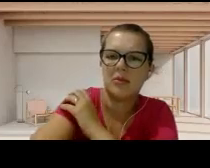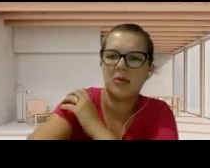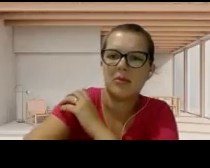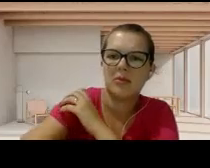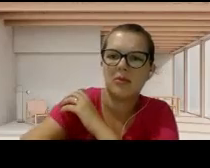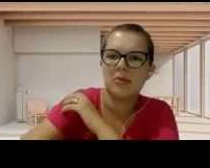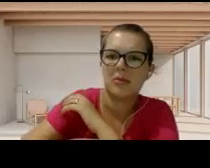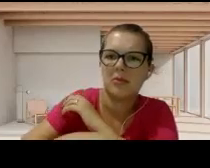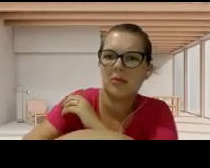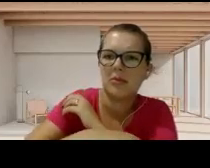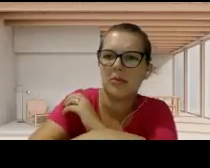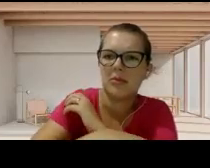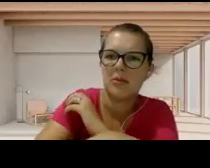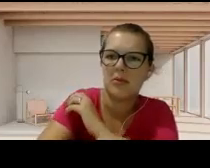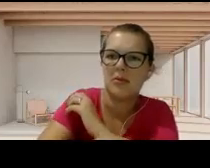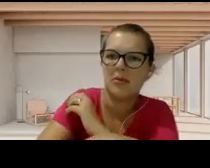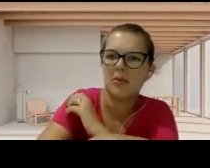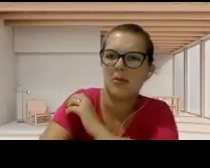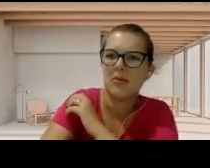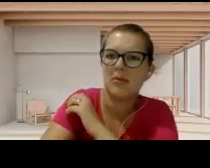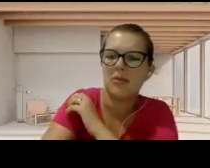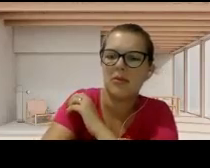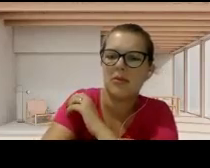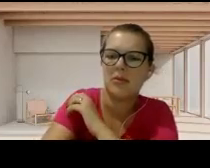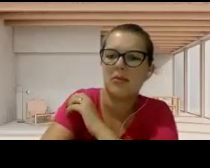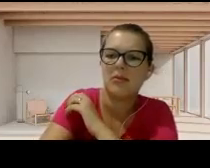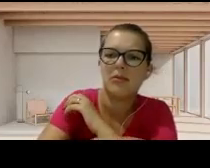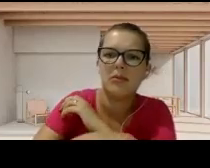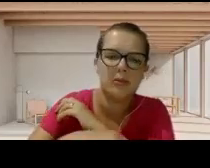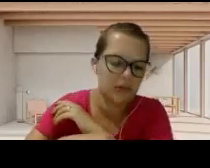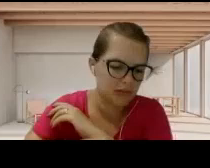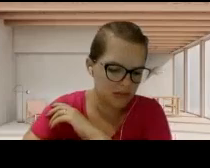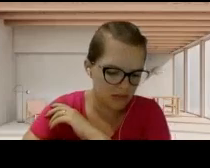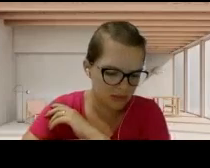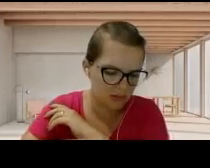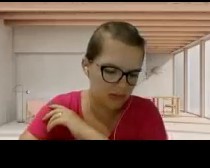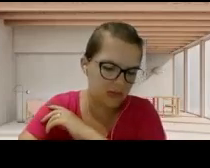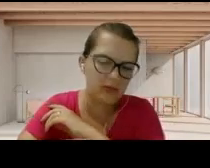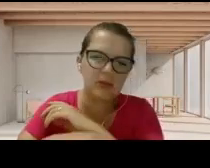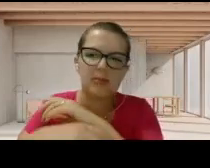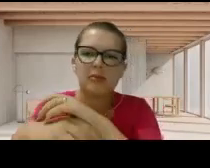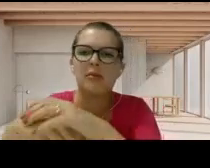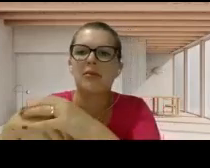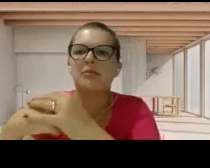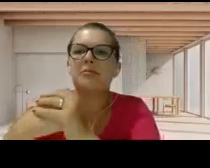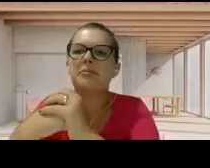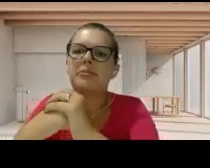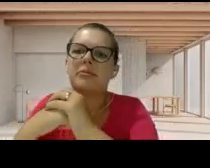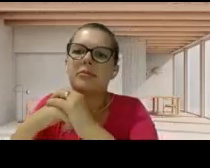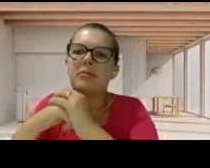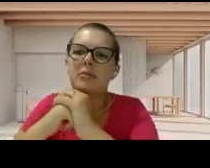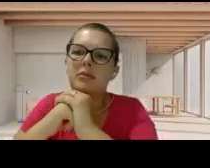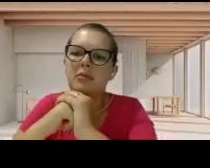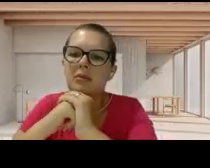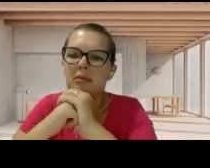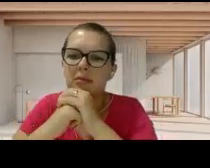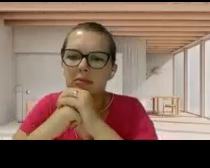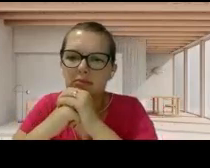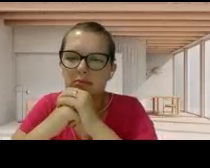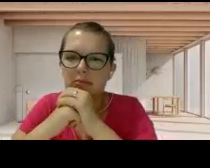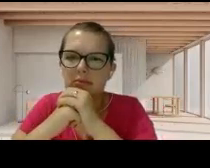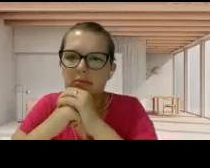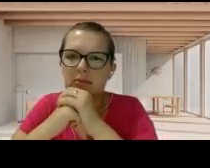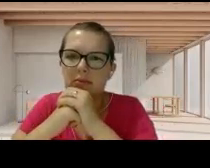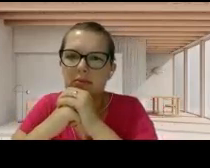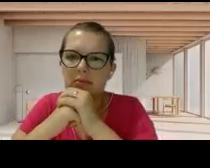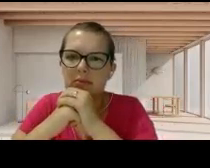Sobradinho, um reservatório enorme, né? Mas elas são a garantia que você vai ter água na época da